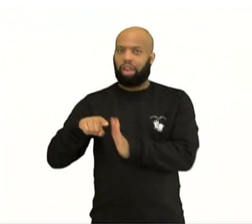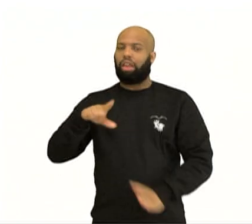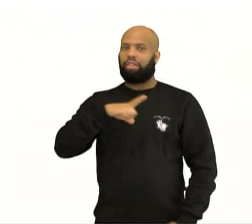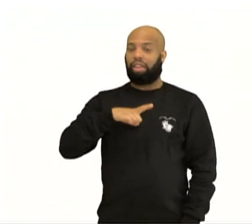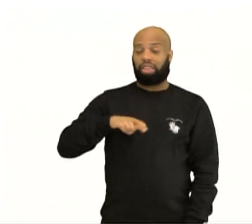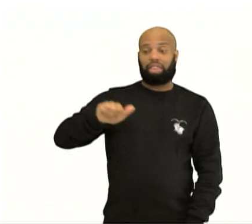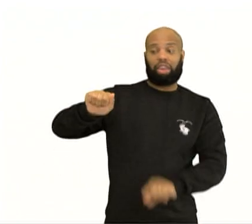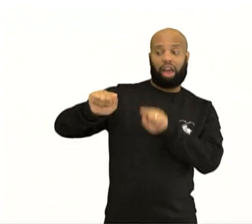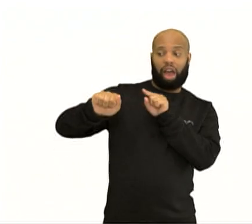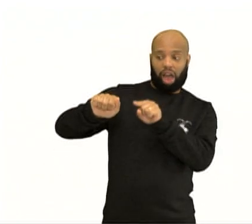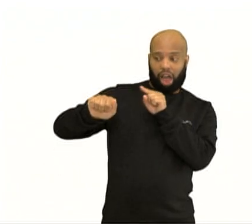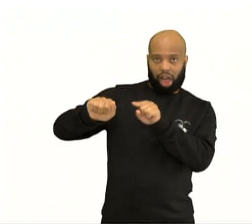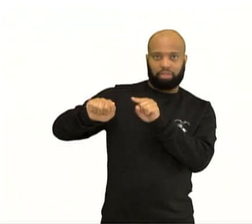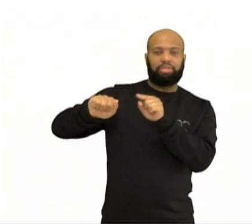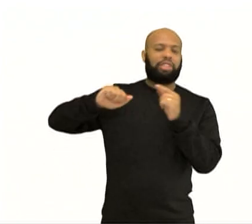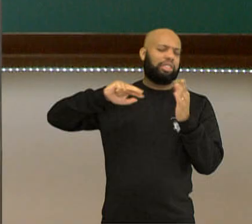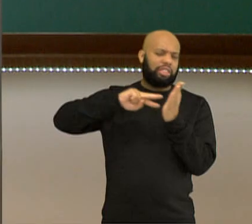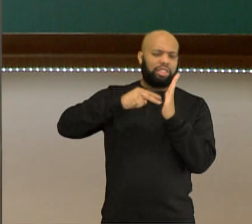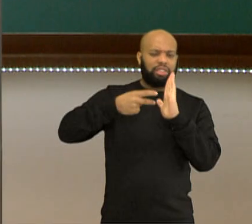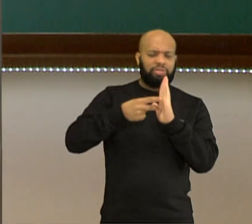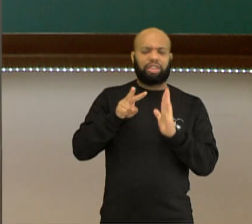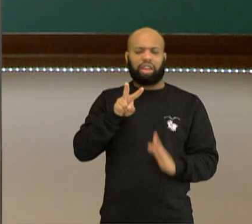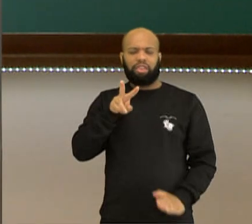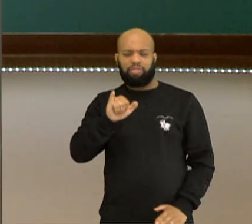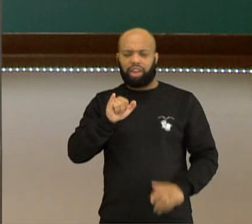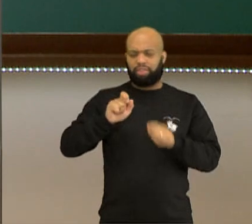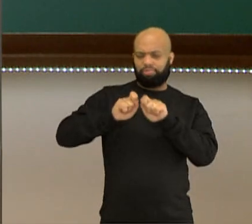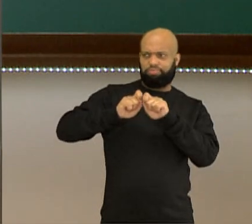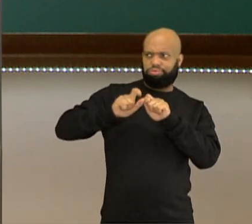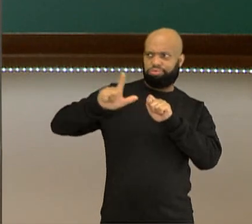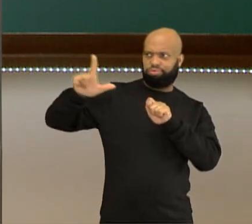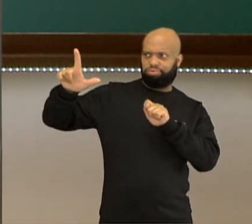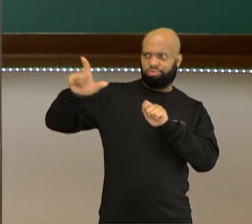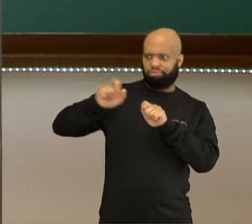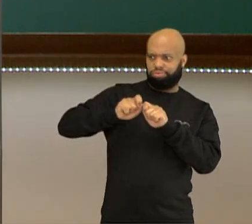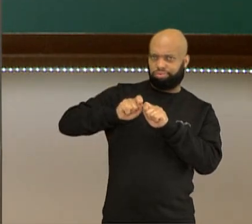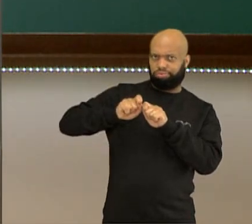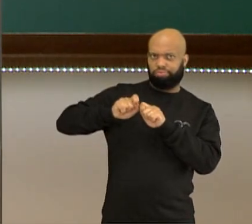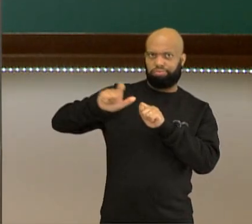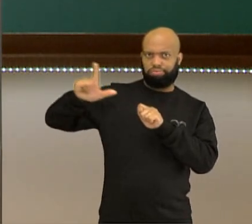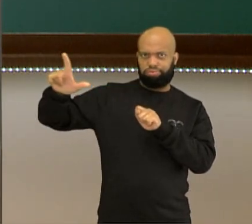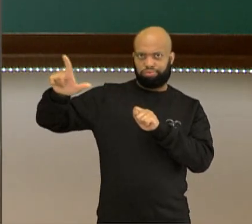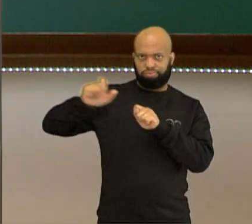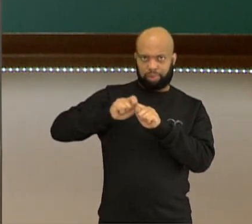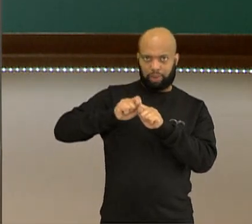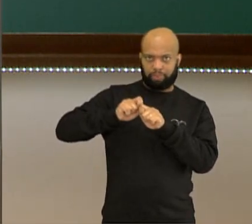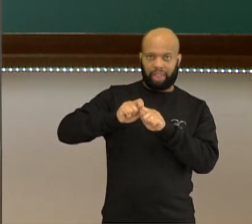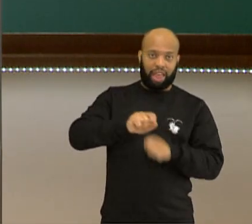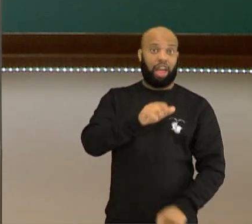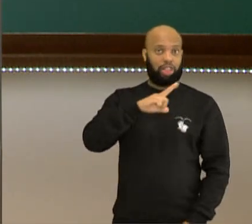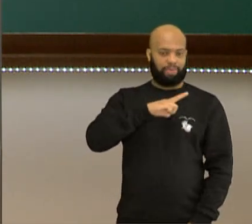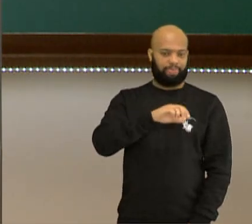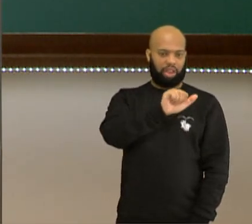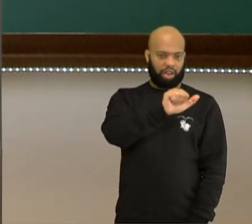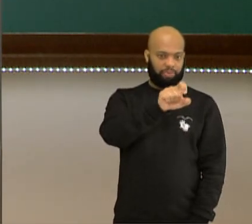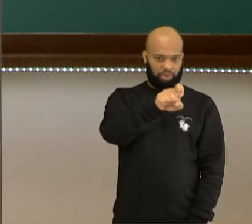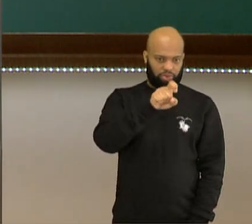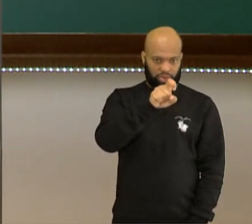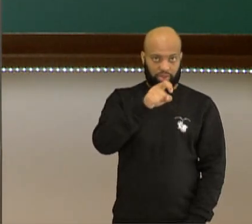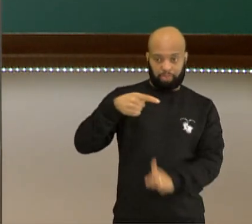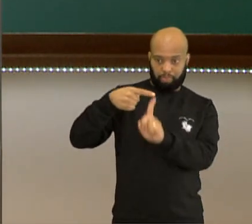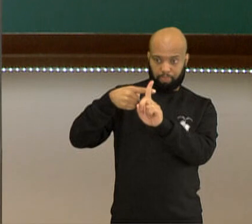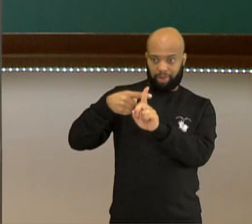decrescente? Você lembra, você sabe disso? Então, o valor ali do coeficiente angular A me indica, né, ele sendo positivo